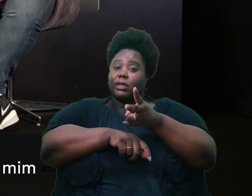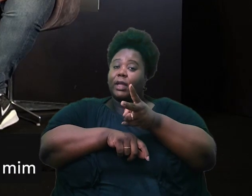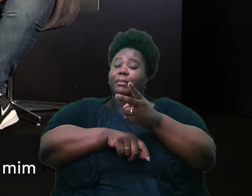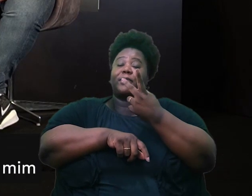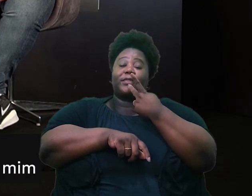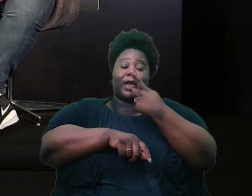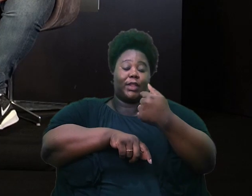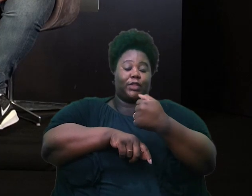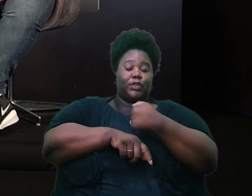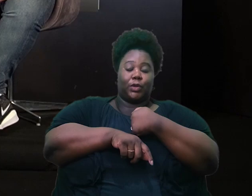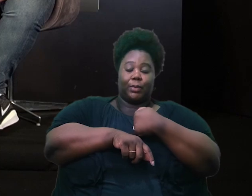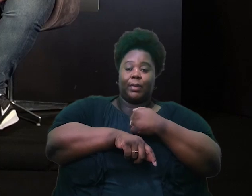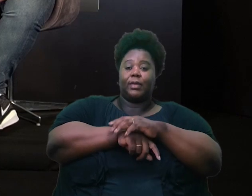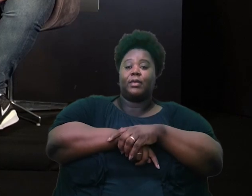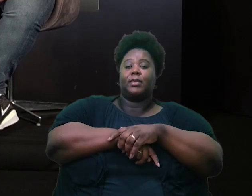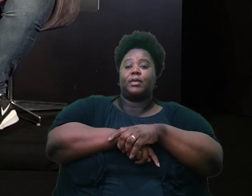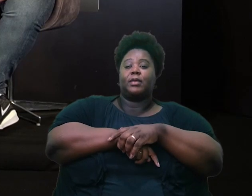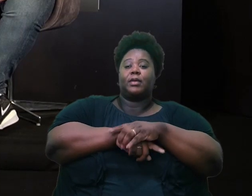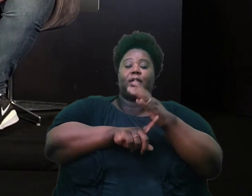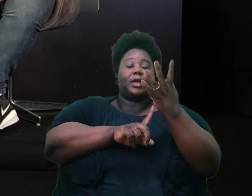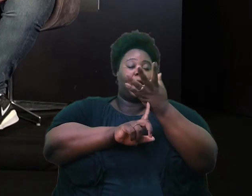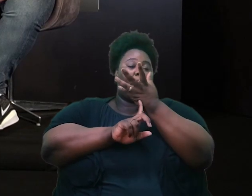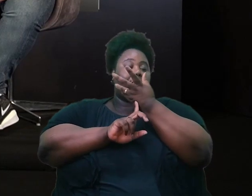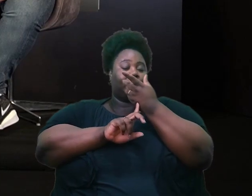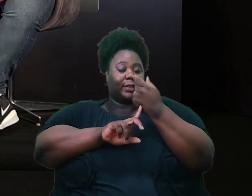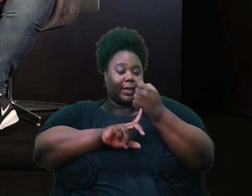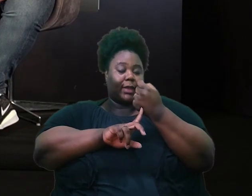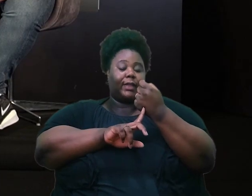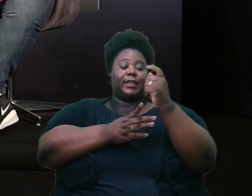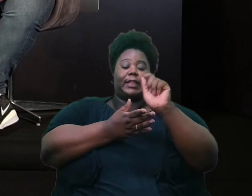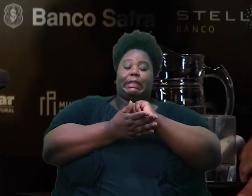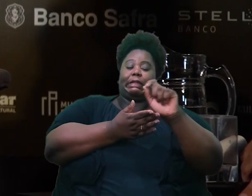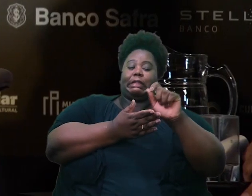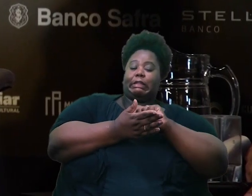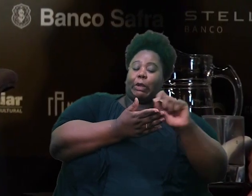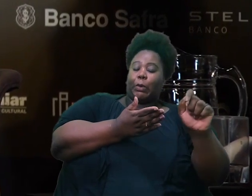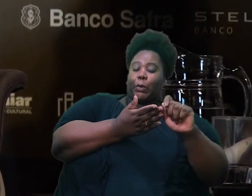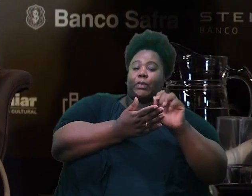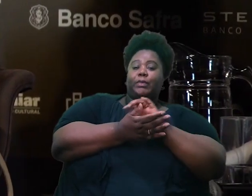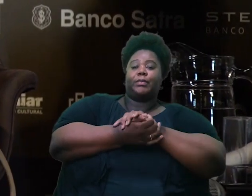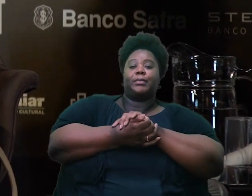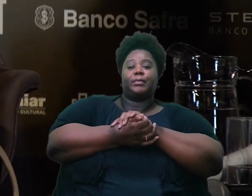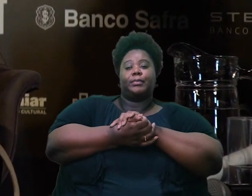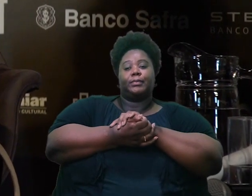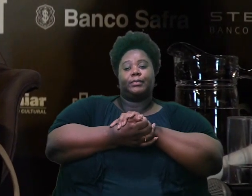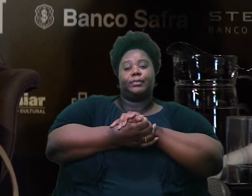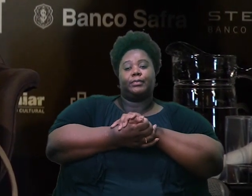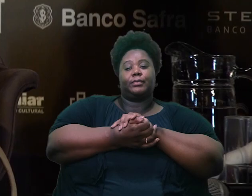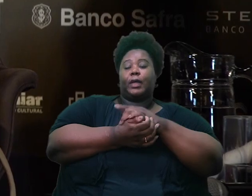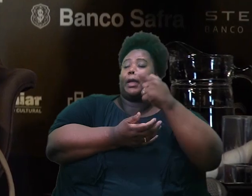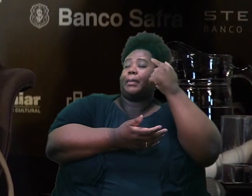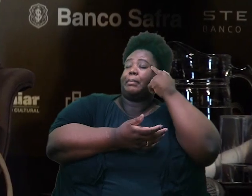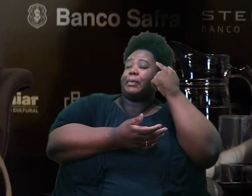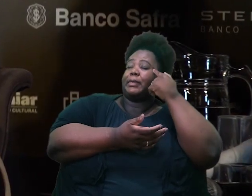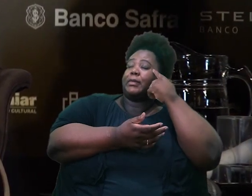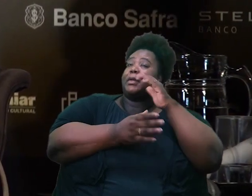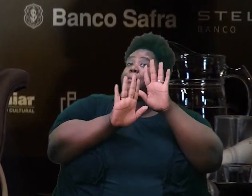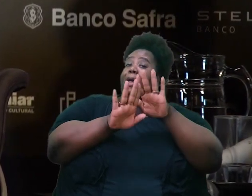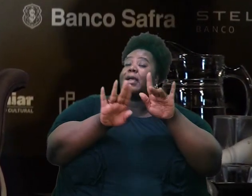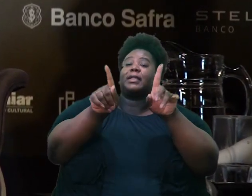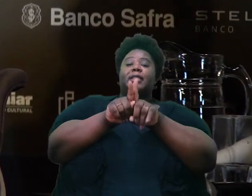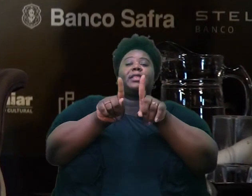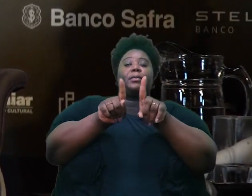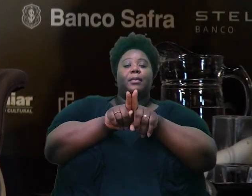mim, né, como a artista, a escritora, a pensadora, mas